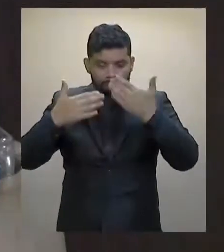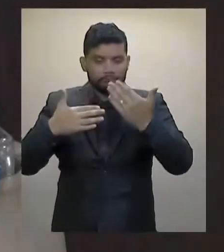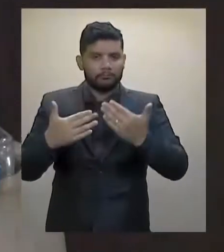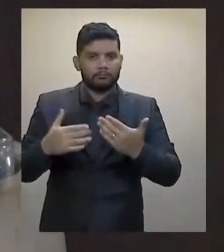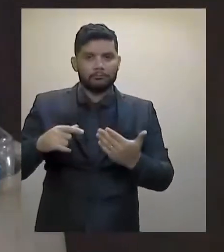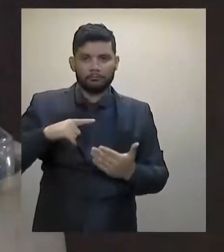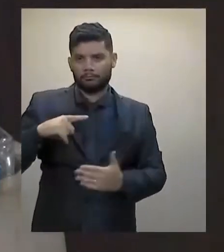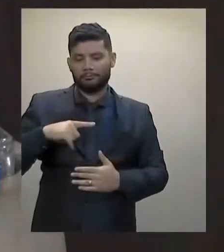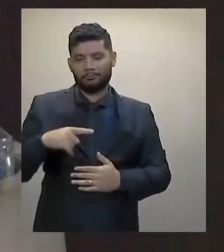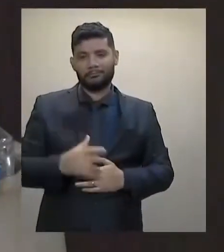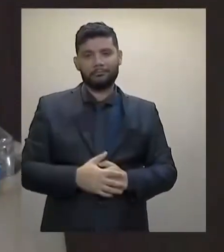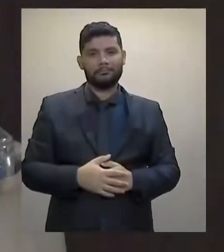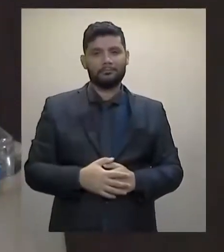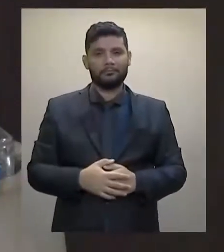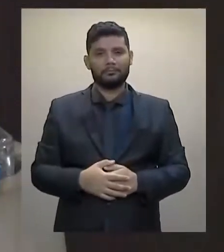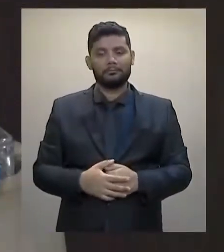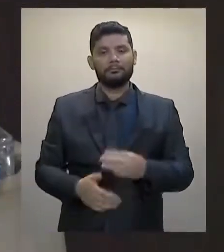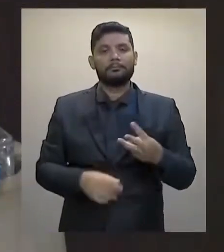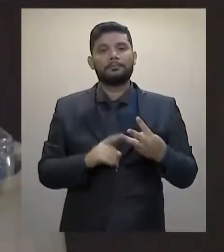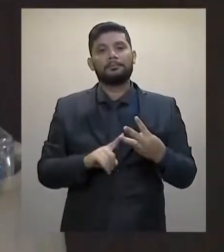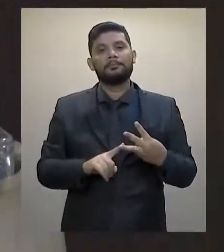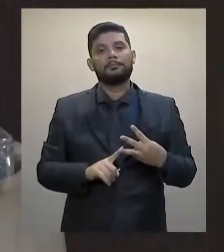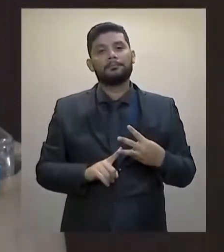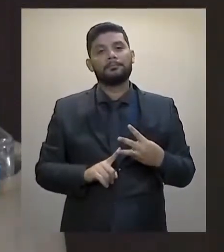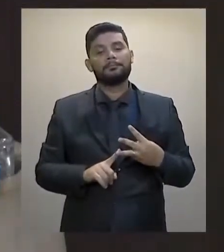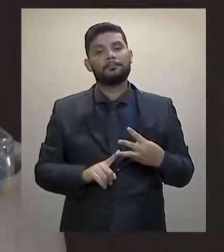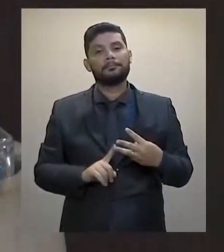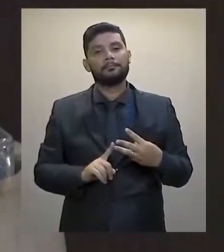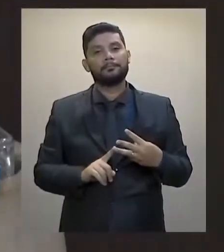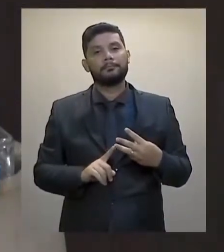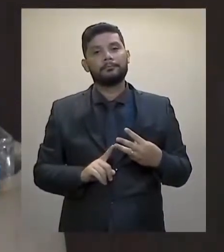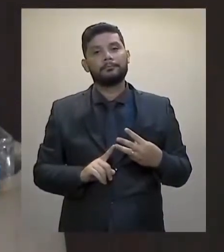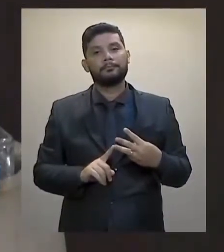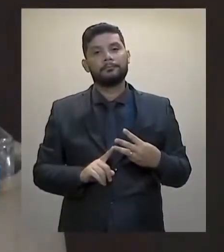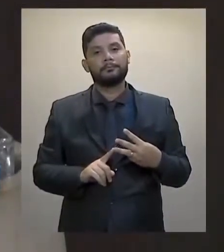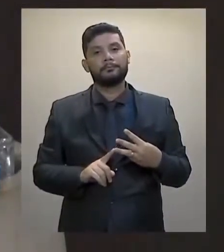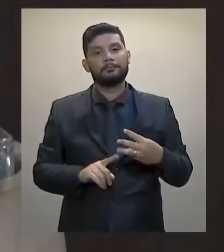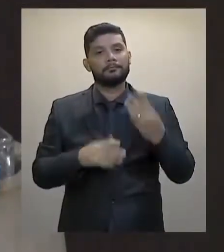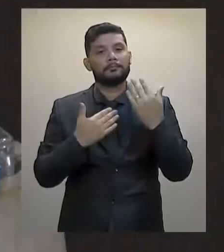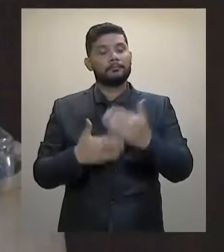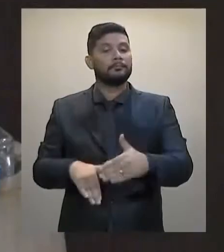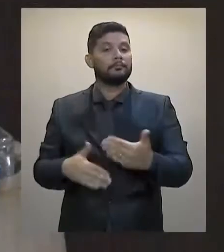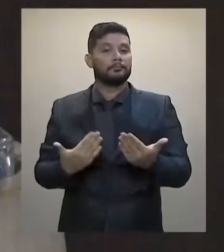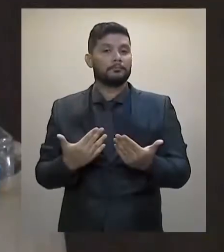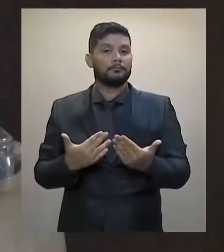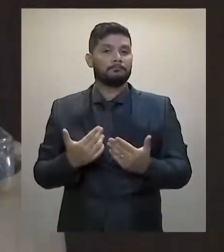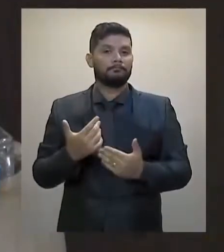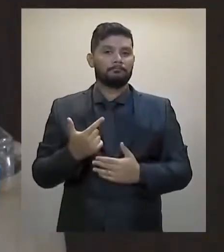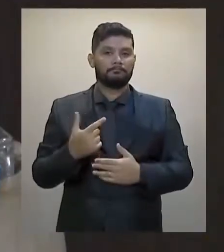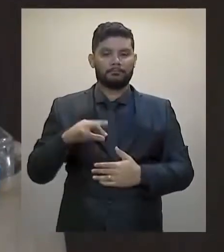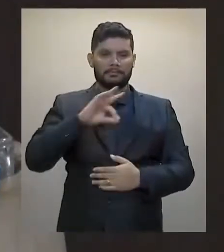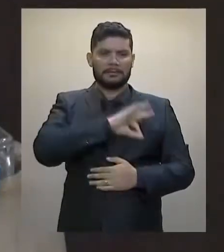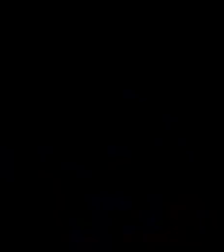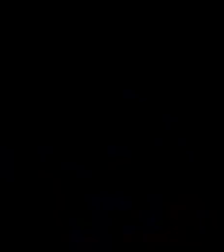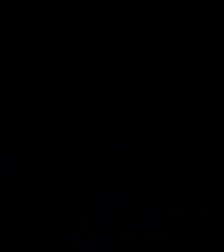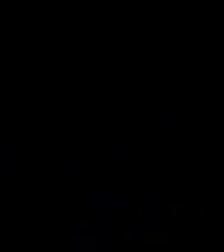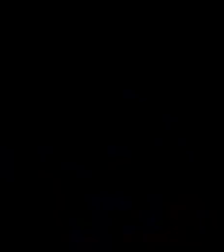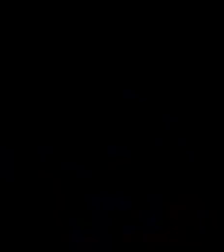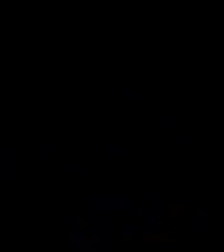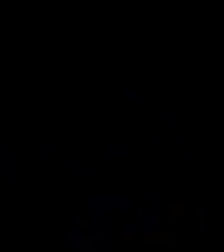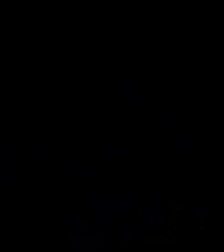Todas elas. A terceira questão é que os servidores ganhariam muito, ou que seriam muitos.